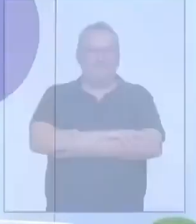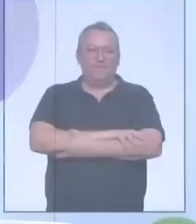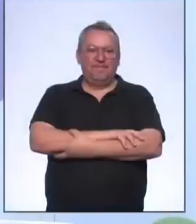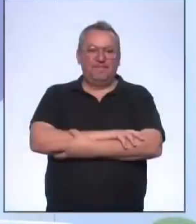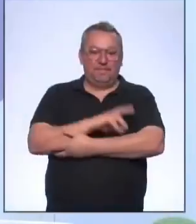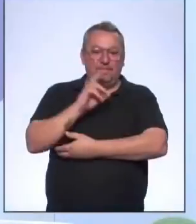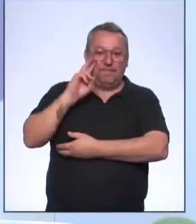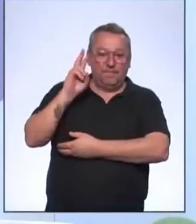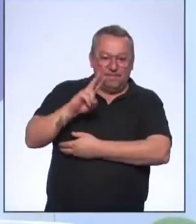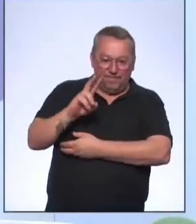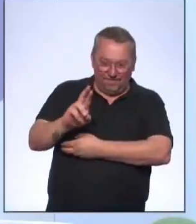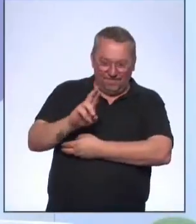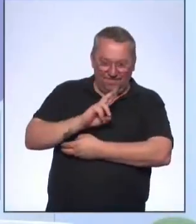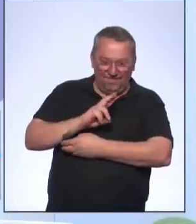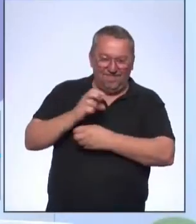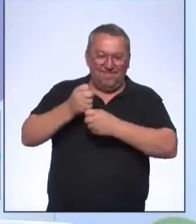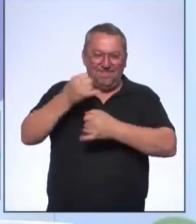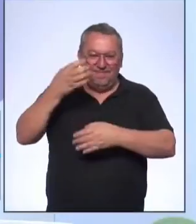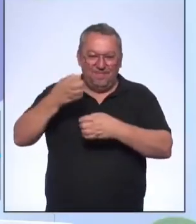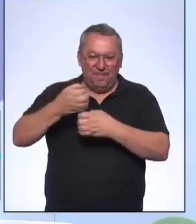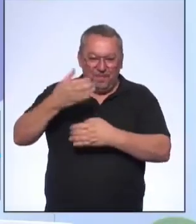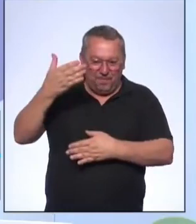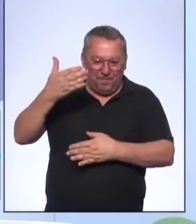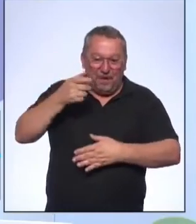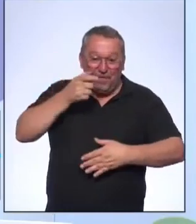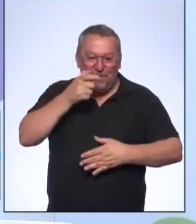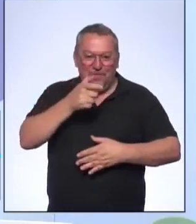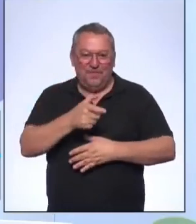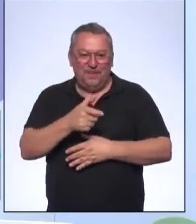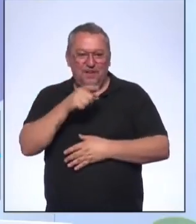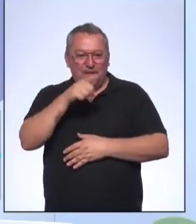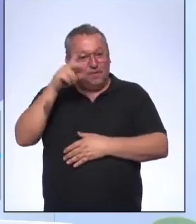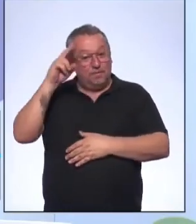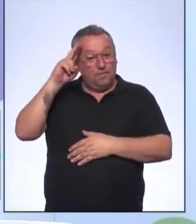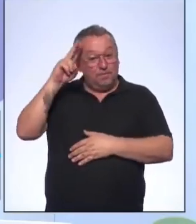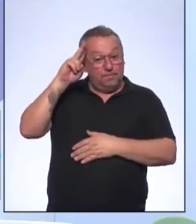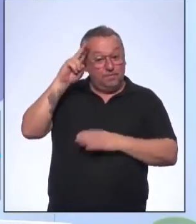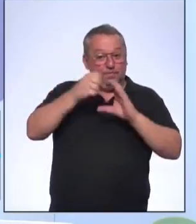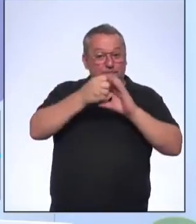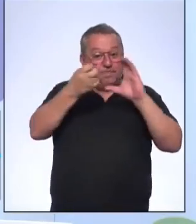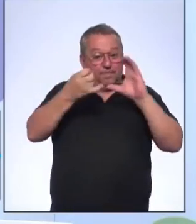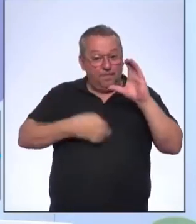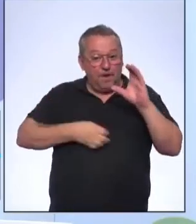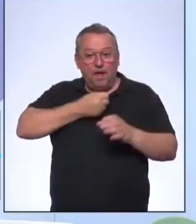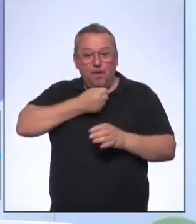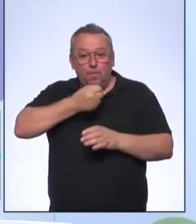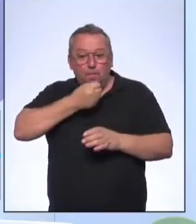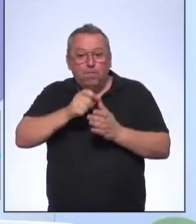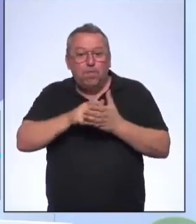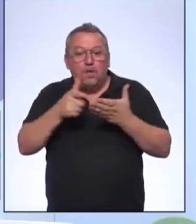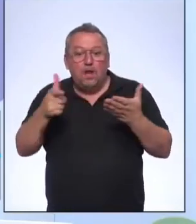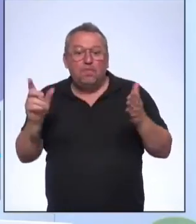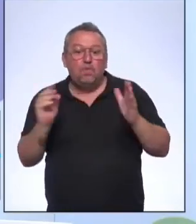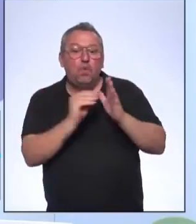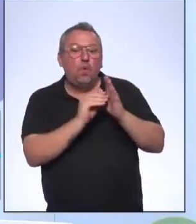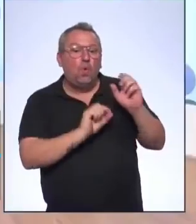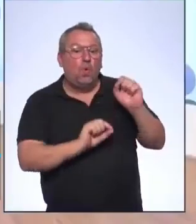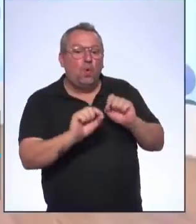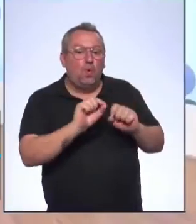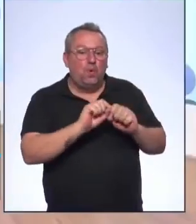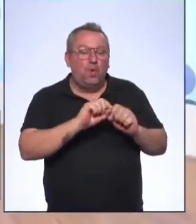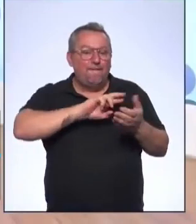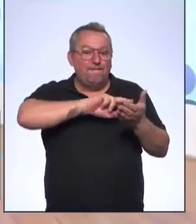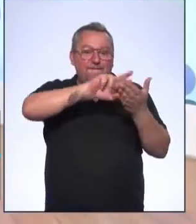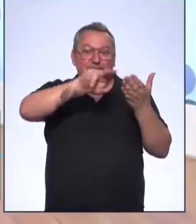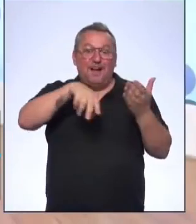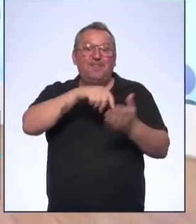Vamos verificar as respostas? Então, vamos lá. Você se lembra das características de uma reportagem? O que eles colocaram, Mônica? Olha, vários